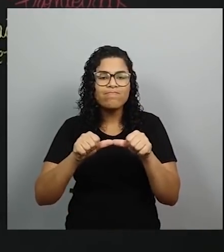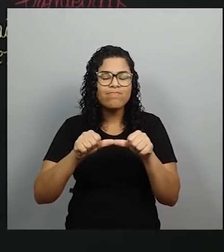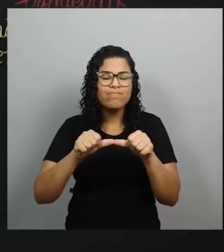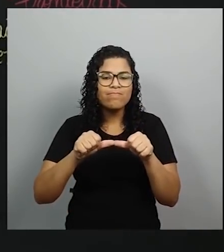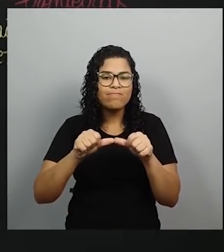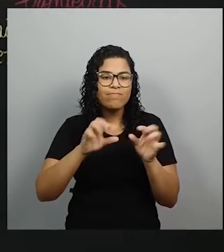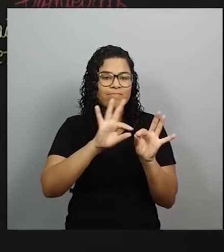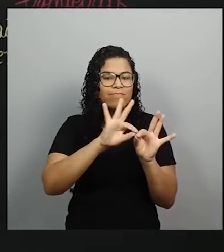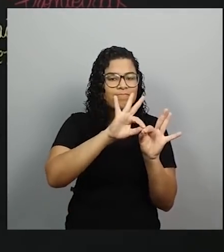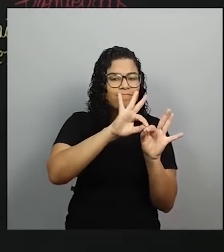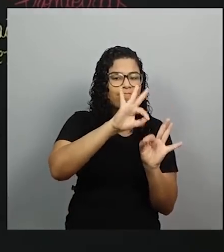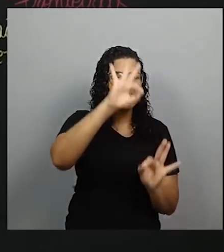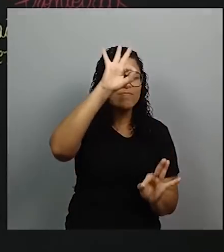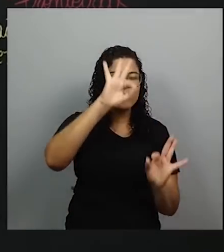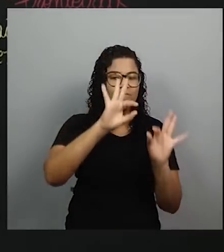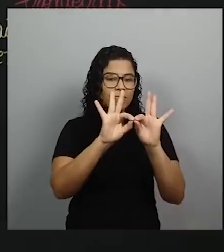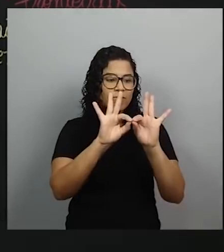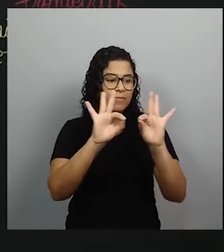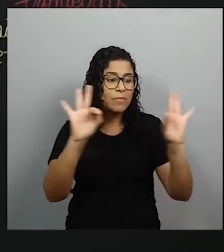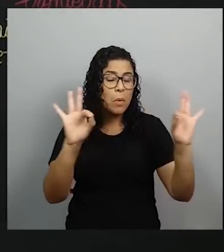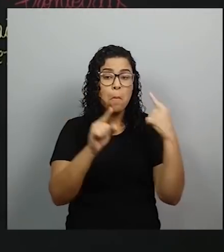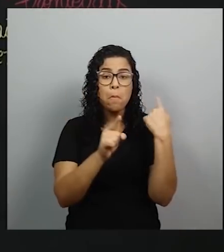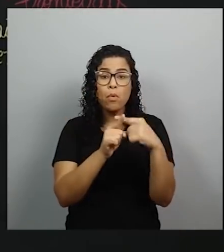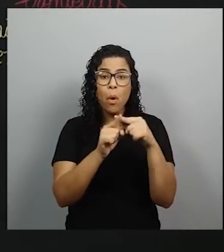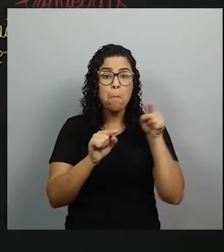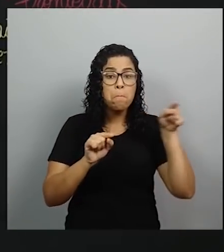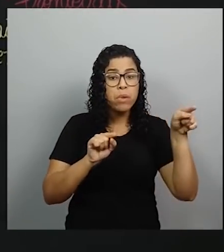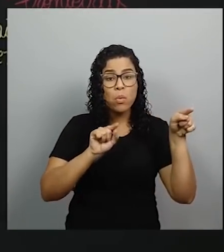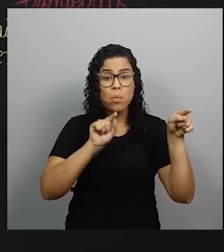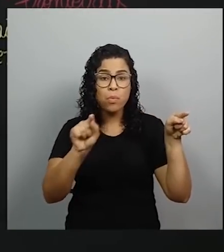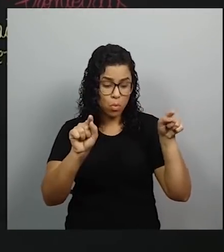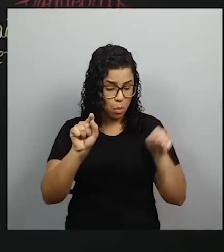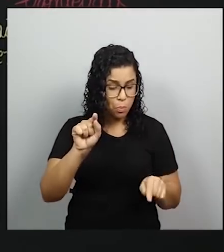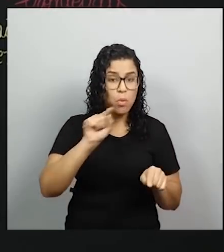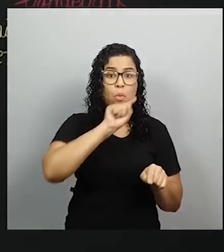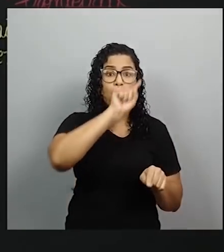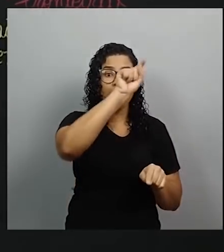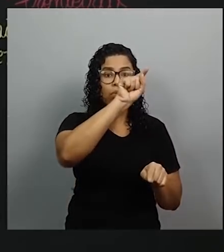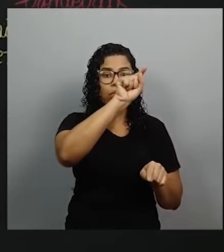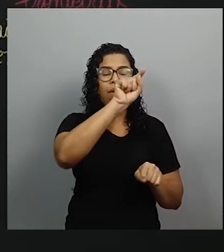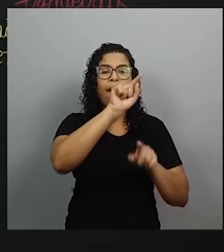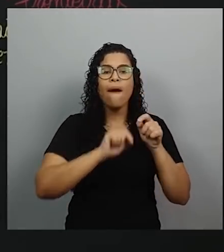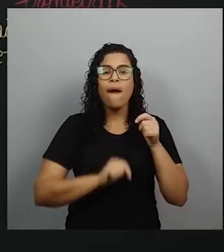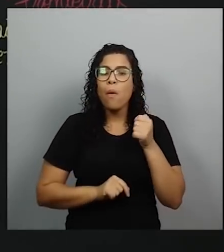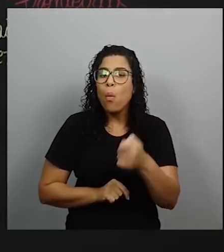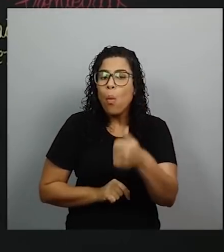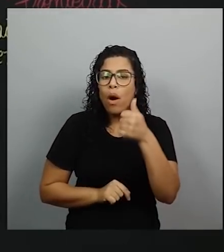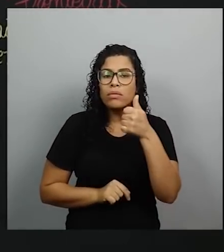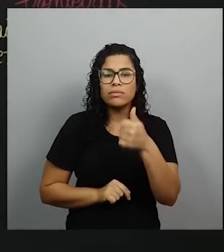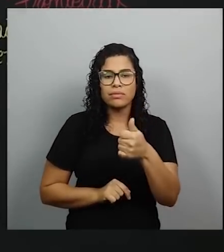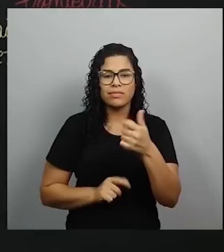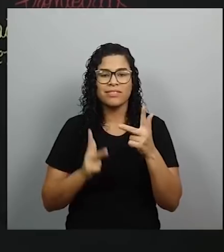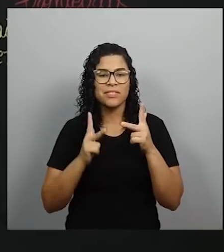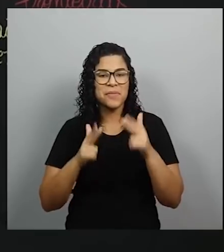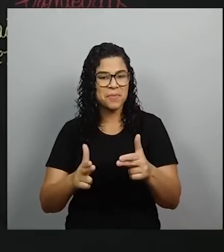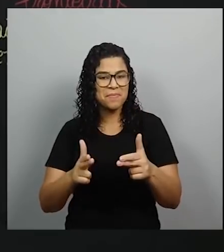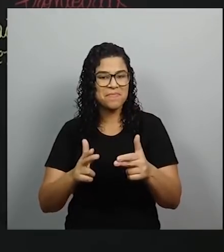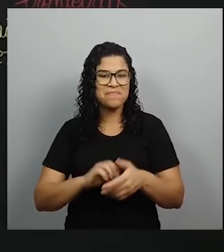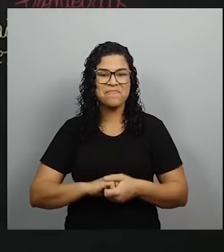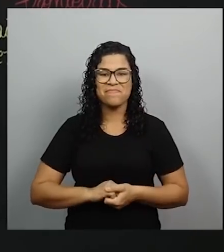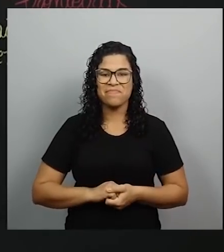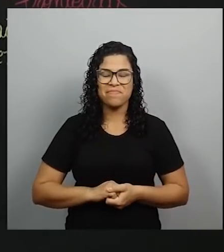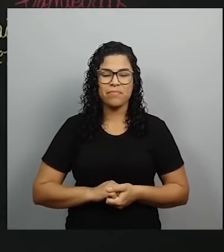simétrica? Porque os nossos pontos extremos no nosso país, eles são quase iguais.